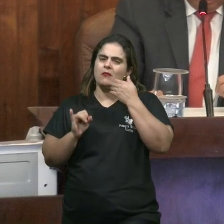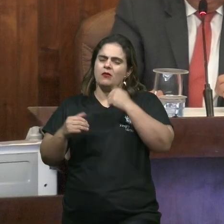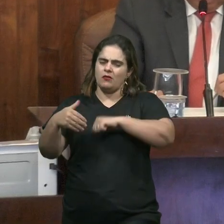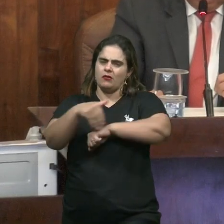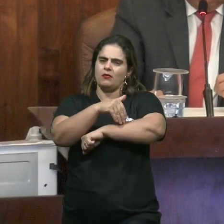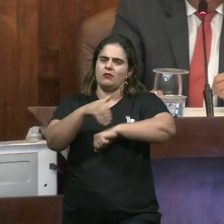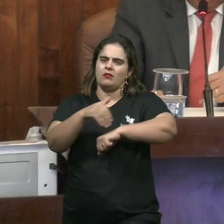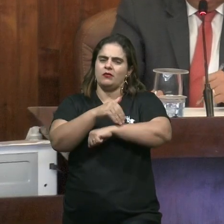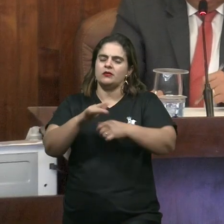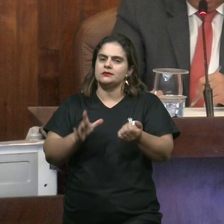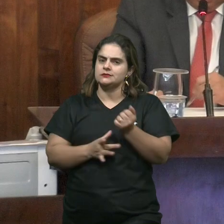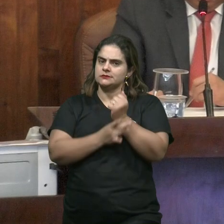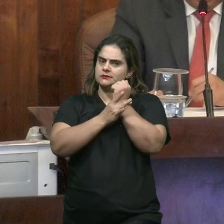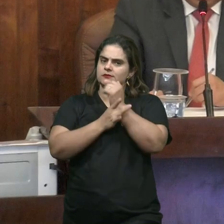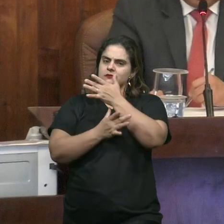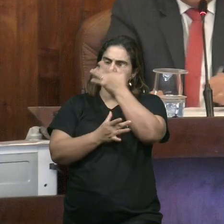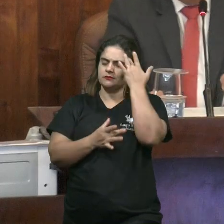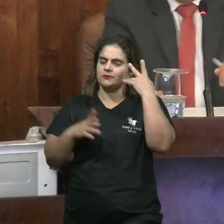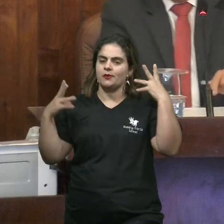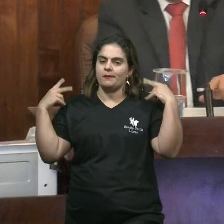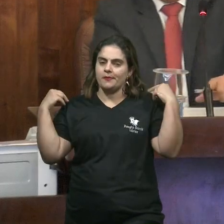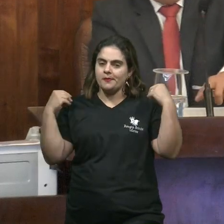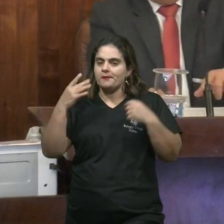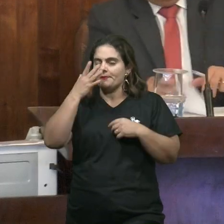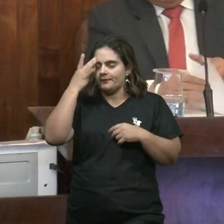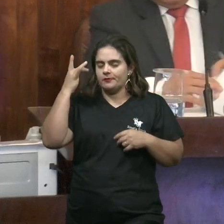e garantir a segurança dos motoristas e pedestres.